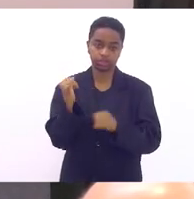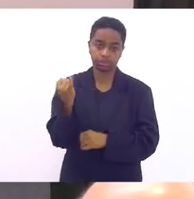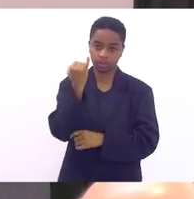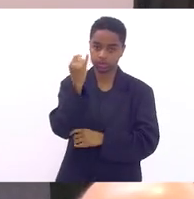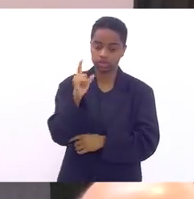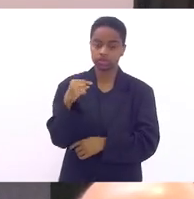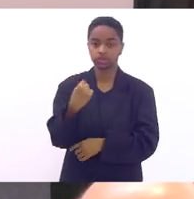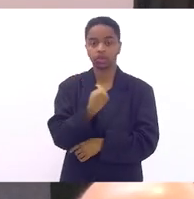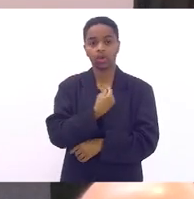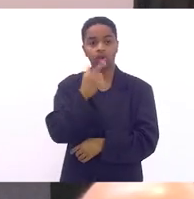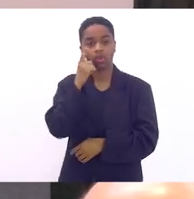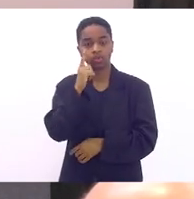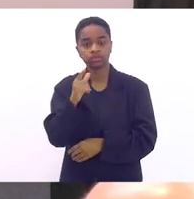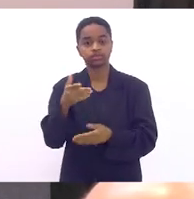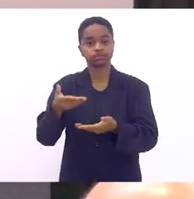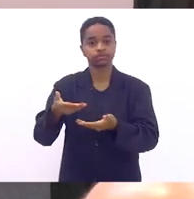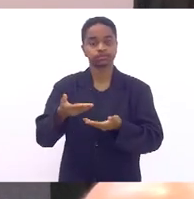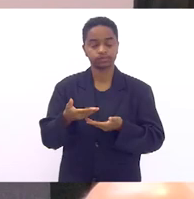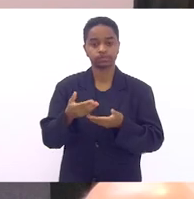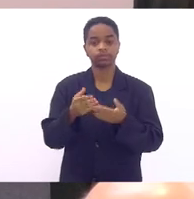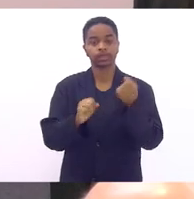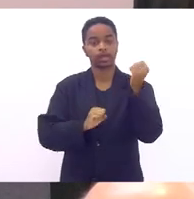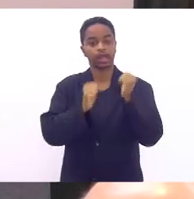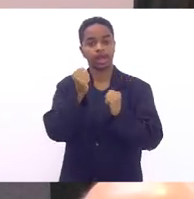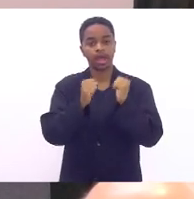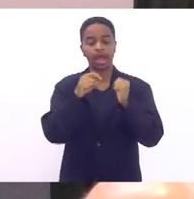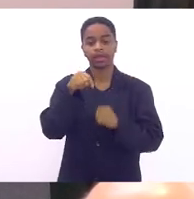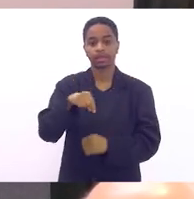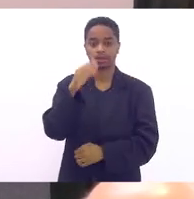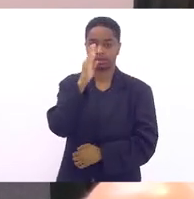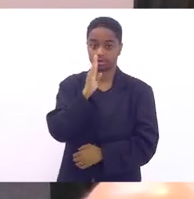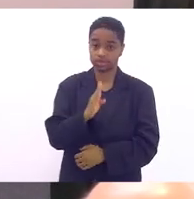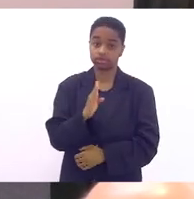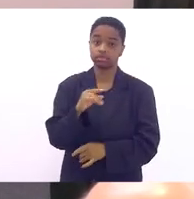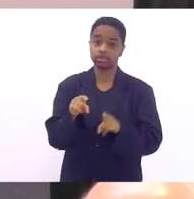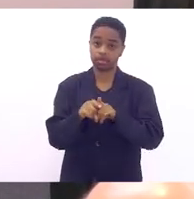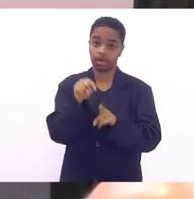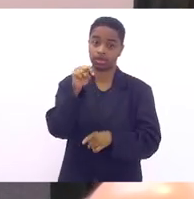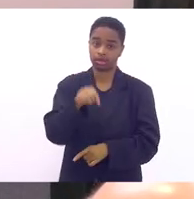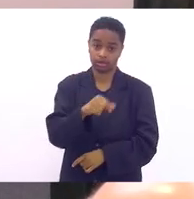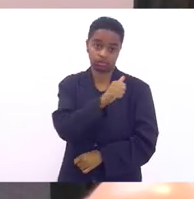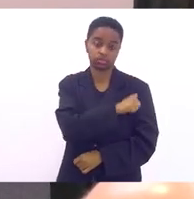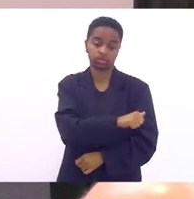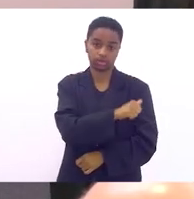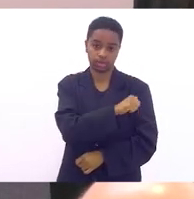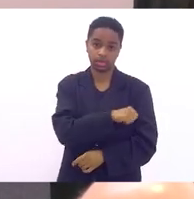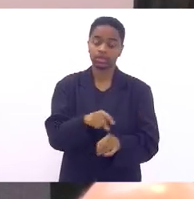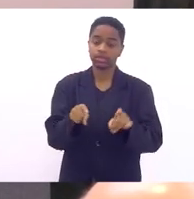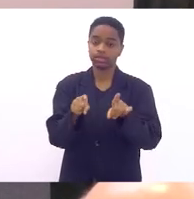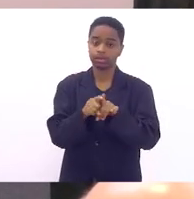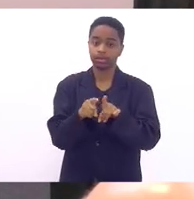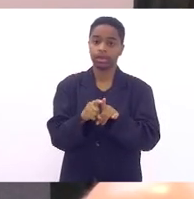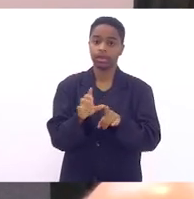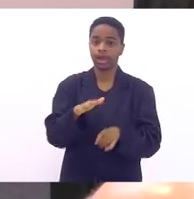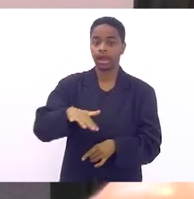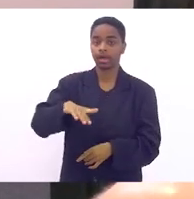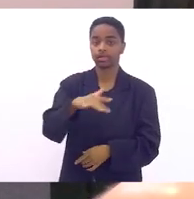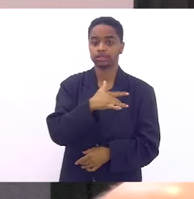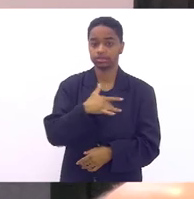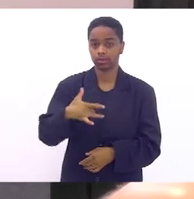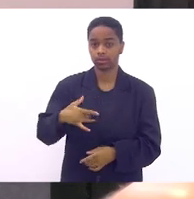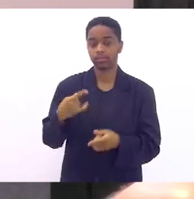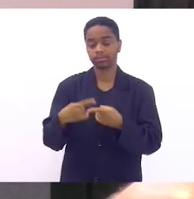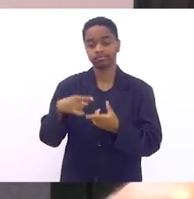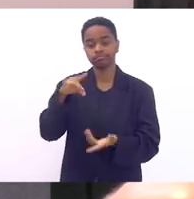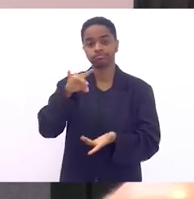trazermos indústrias para o Brasil e por que não para o Rio de Janeiro E por que não para o setor de saúde para que o